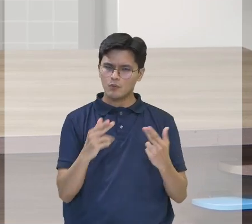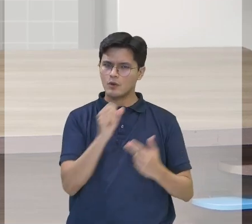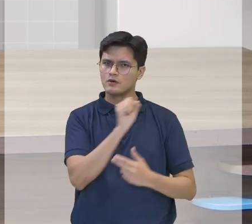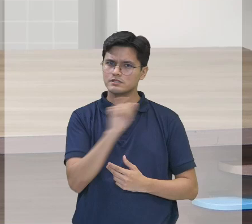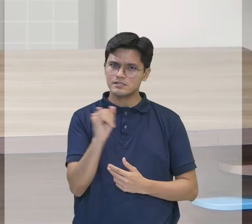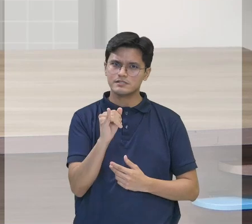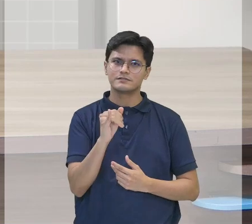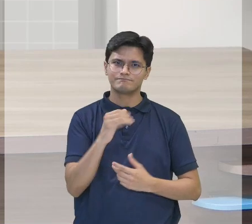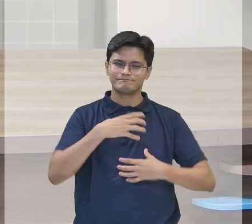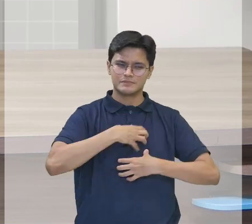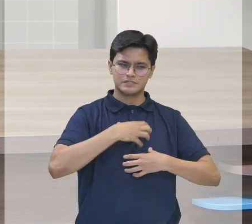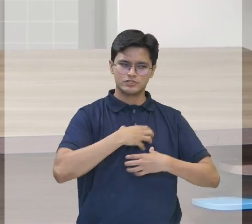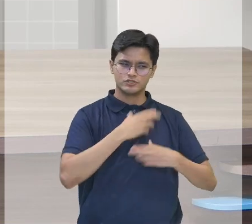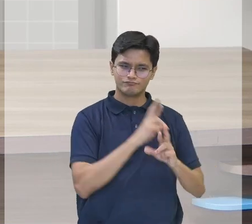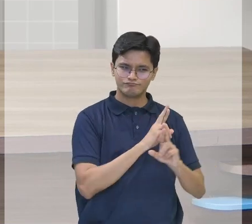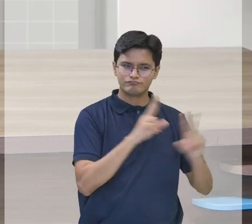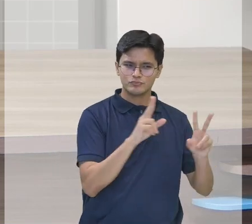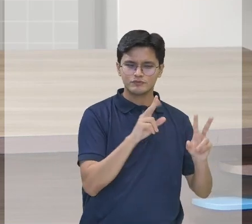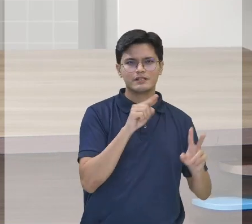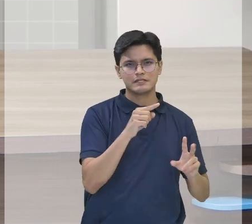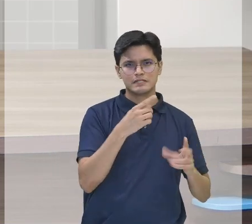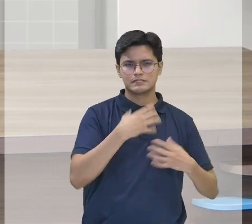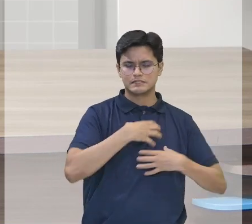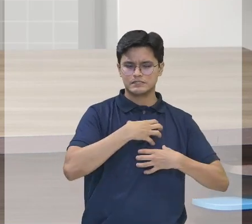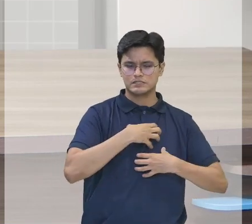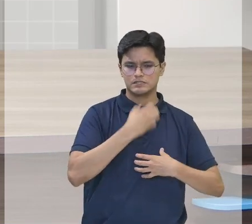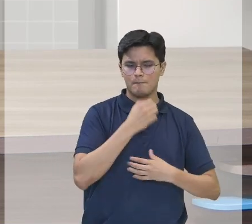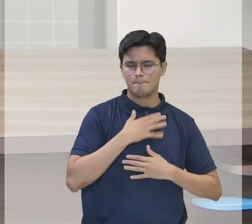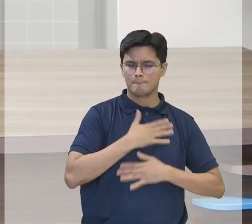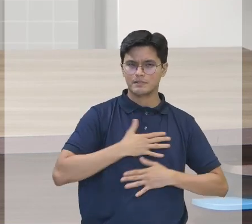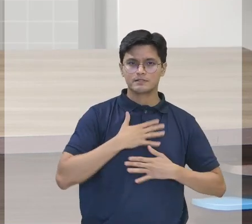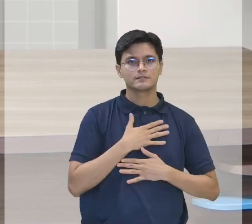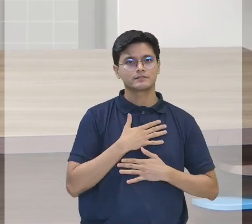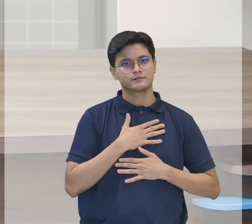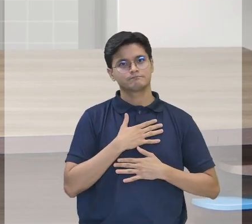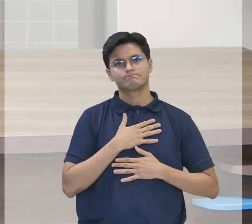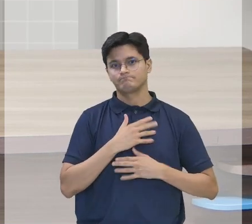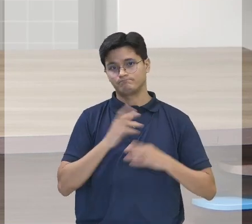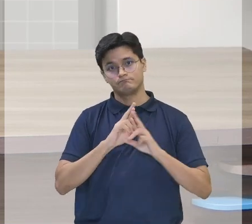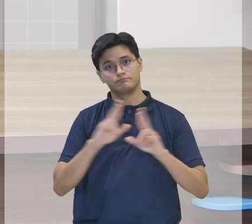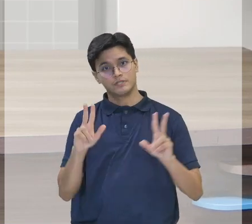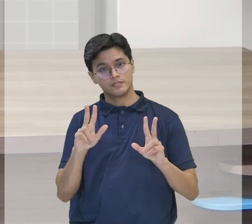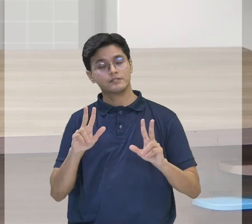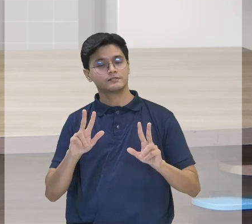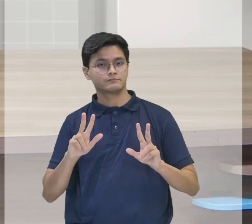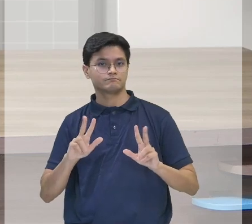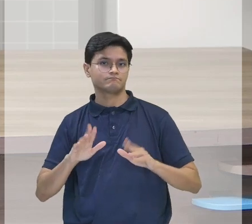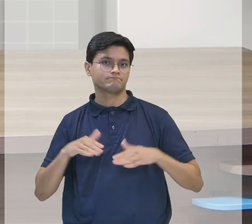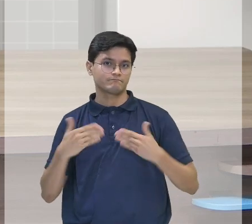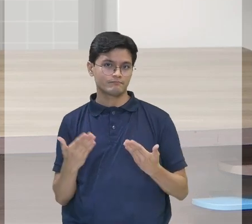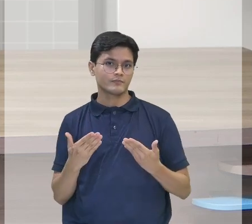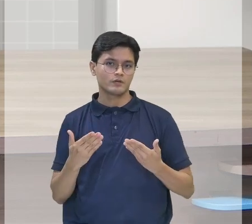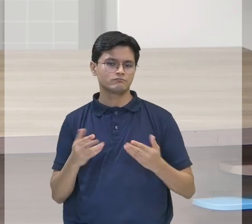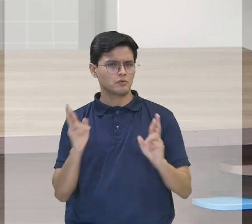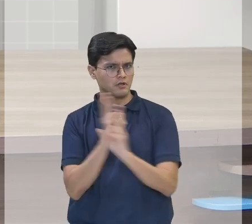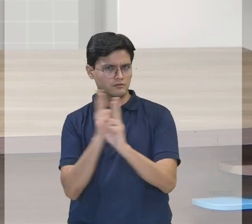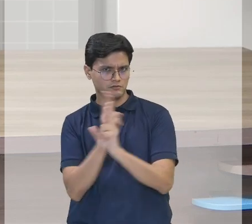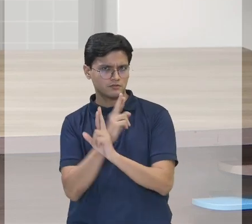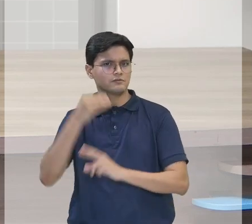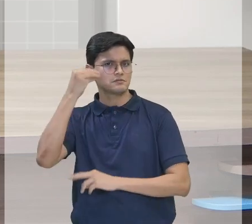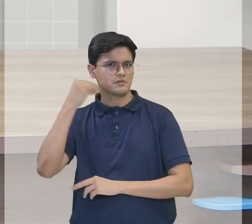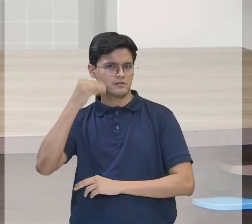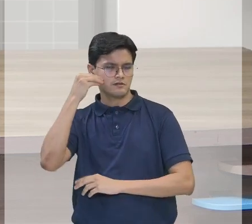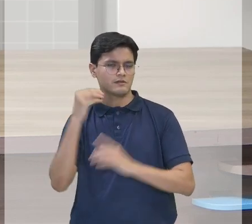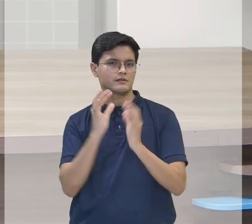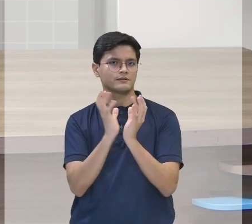onde ele não estaria passando por esse momento? Então, quando a gente fala dessas situações, a gente está falando das experiências metacognitivas.